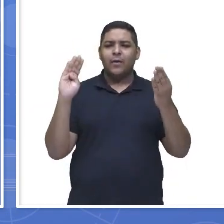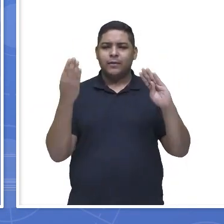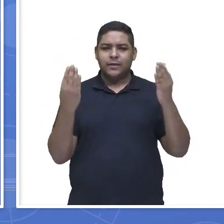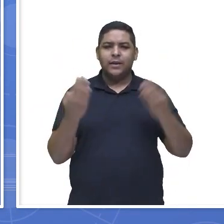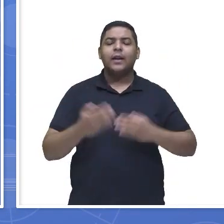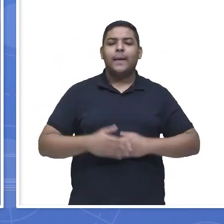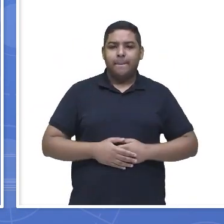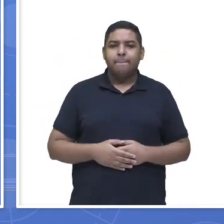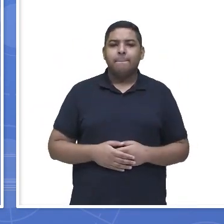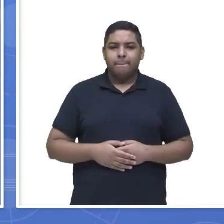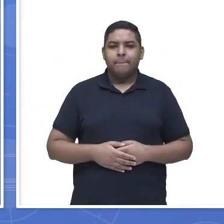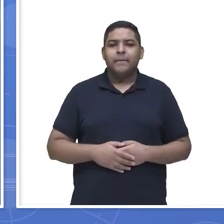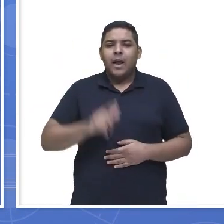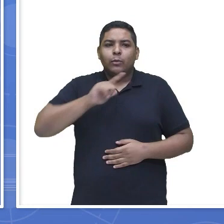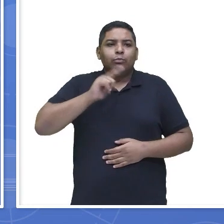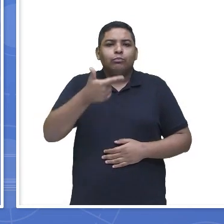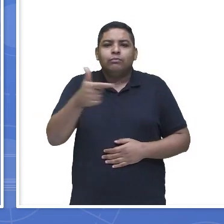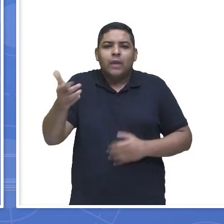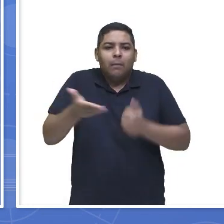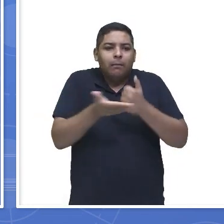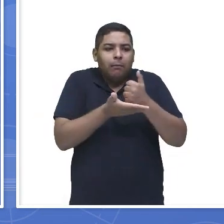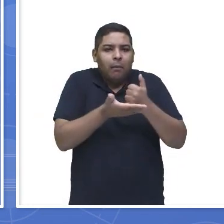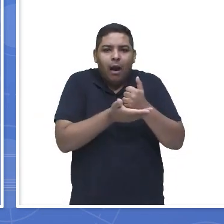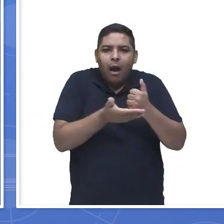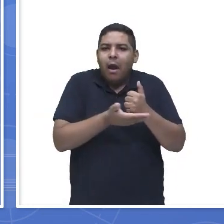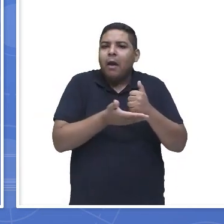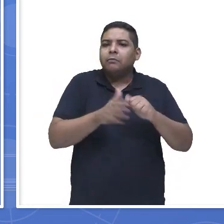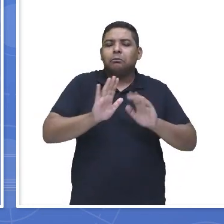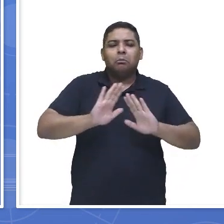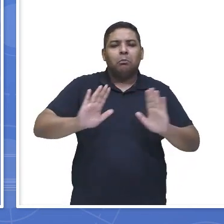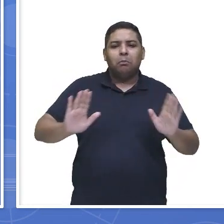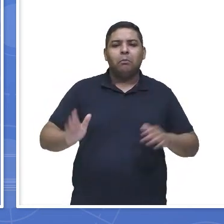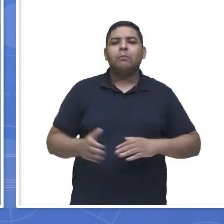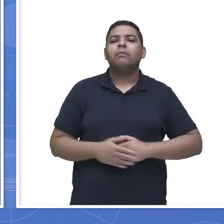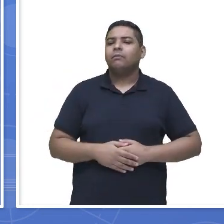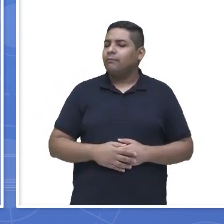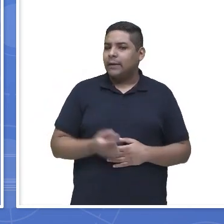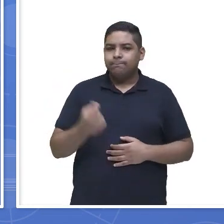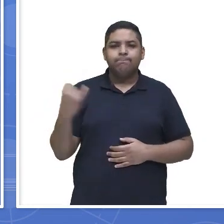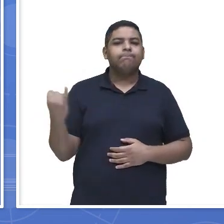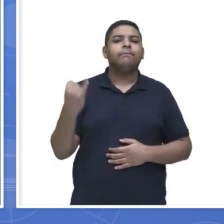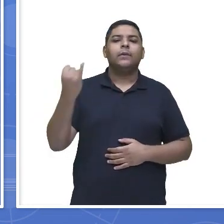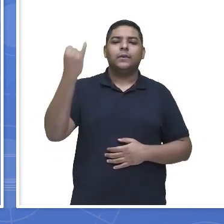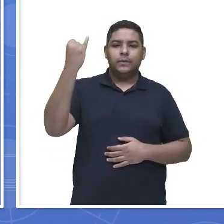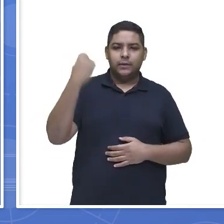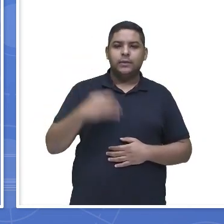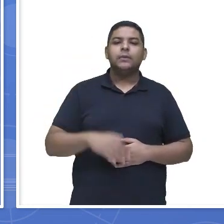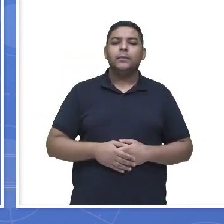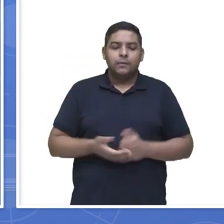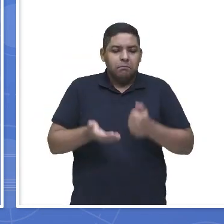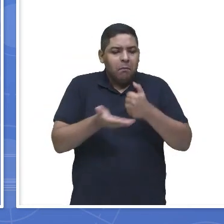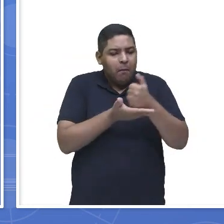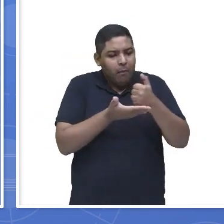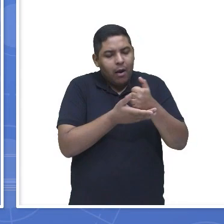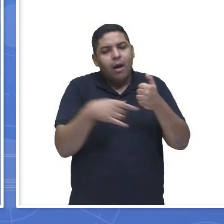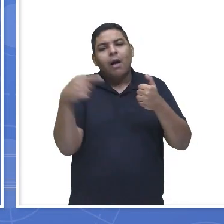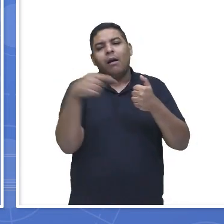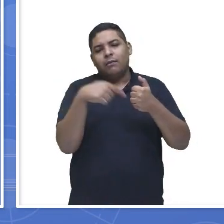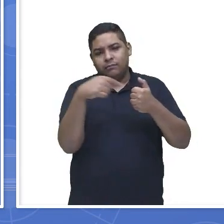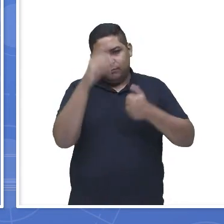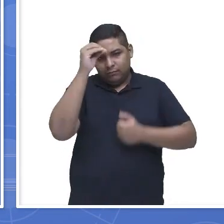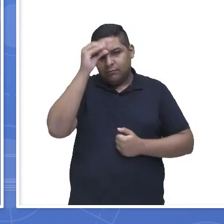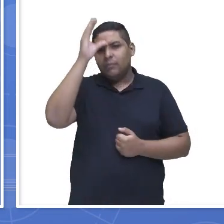sem fundamentos. Isso é muito importante, segunda série, isso é muito importante. Fundamentos. Por isso, tem mais